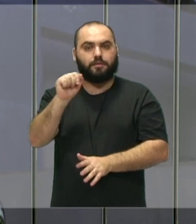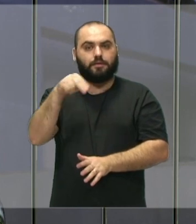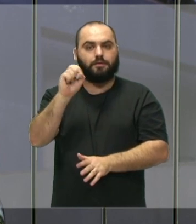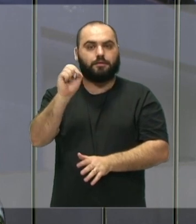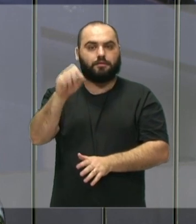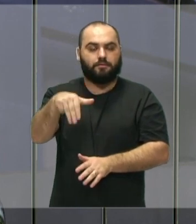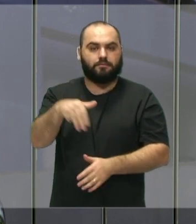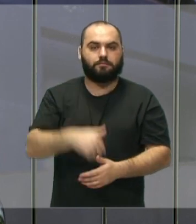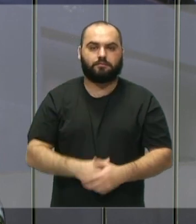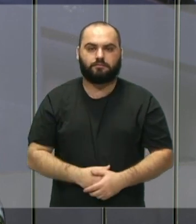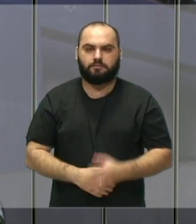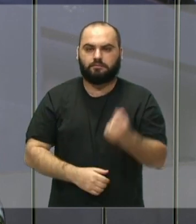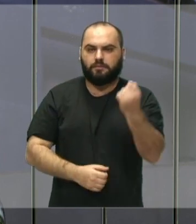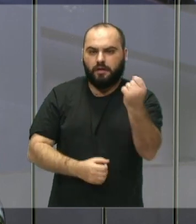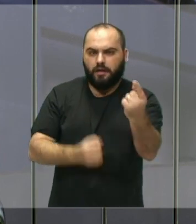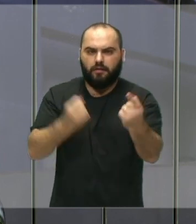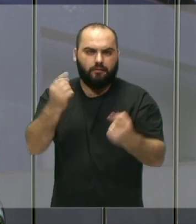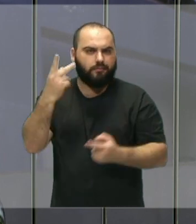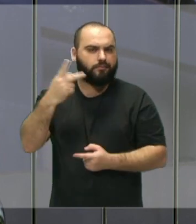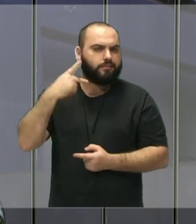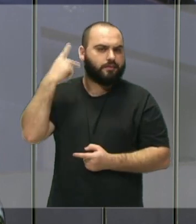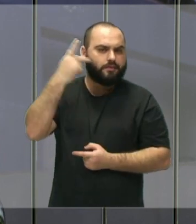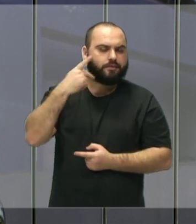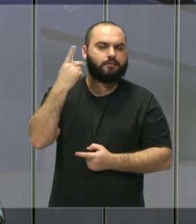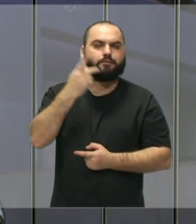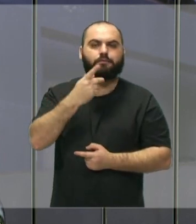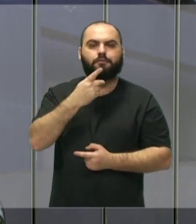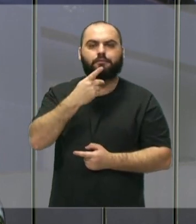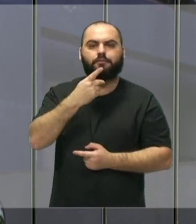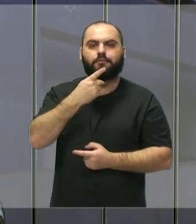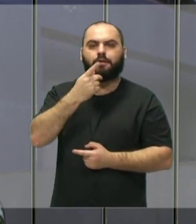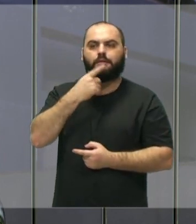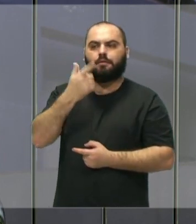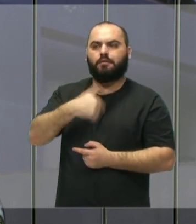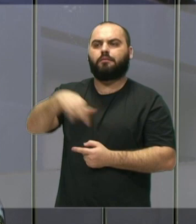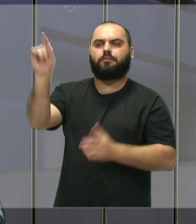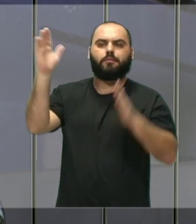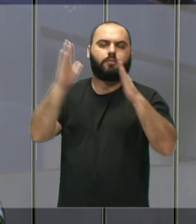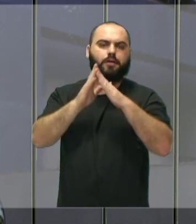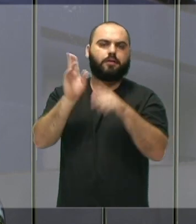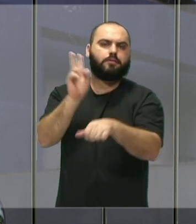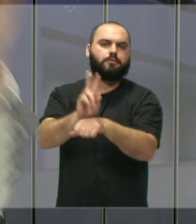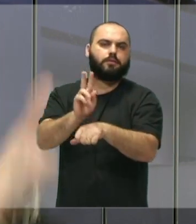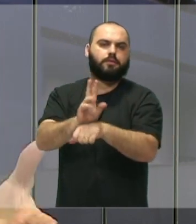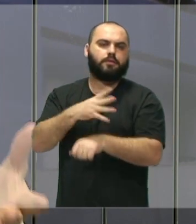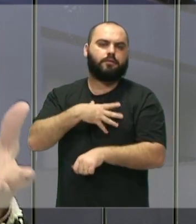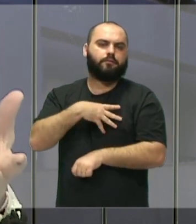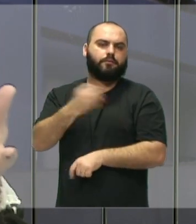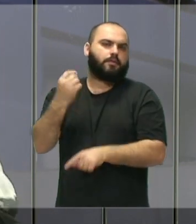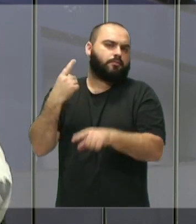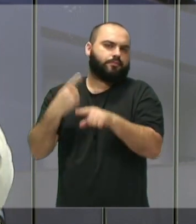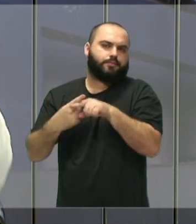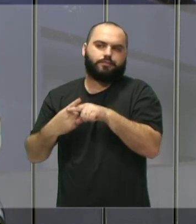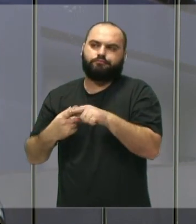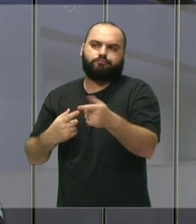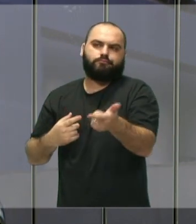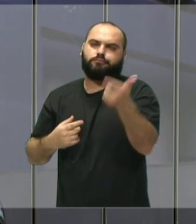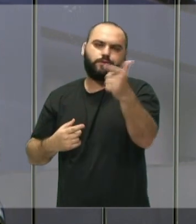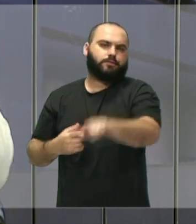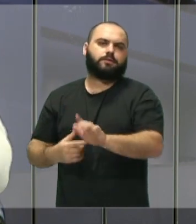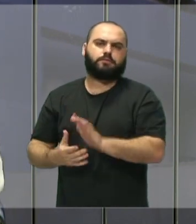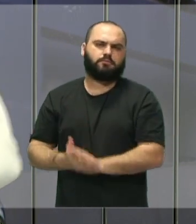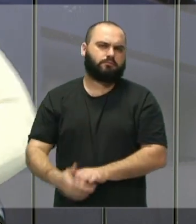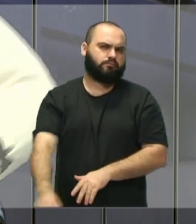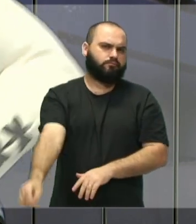E alguns desses políticos falaram para eu ir para casa cuidar dos meus filhos, porque era um mundo perdido. Isso há muito